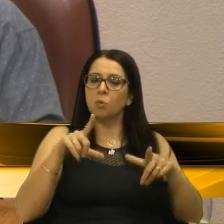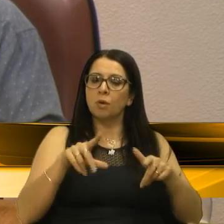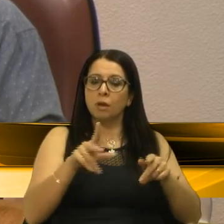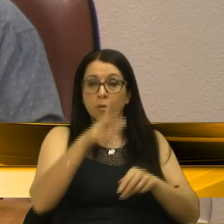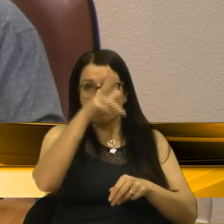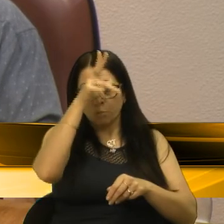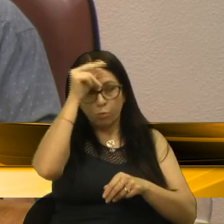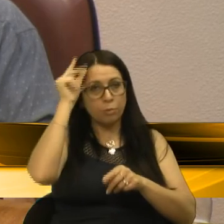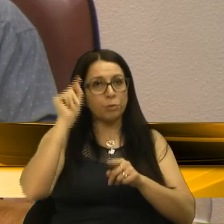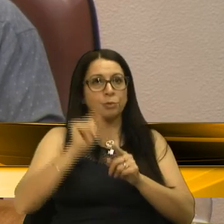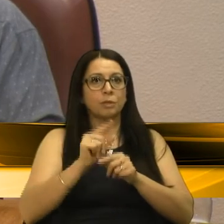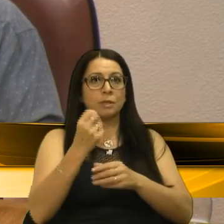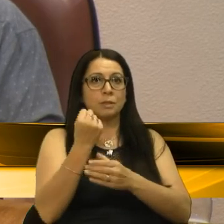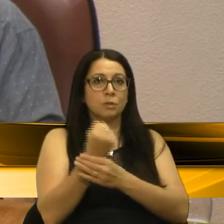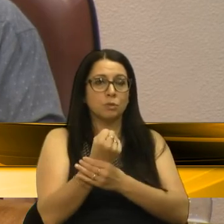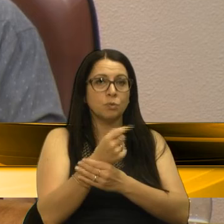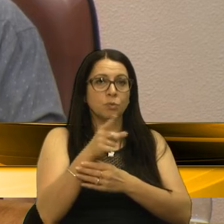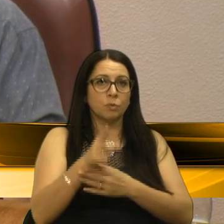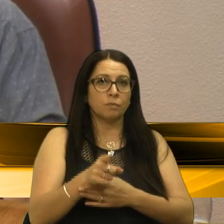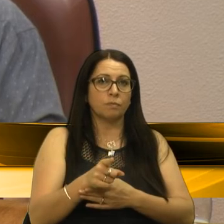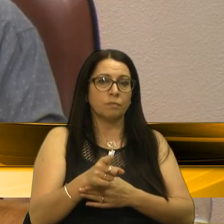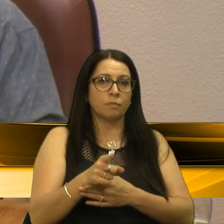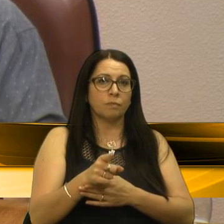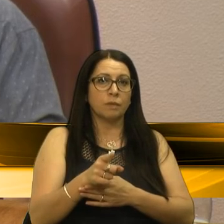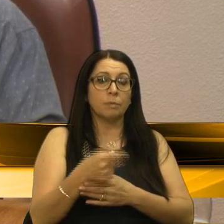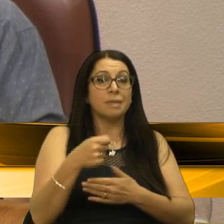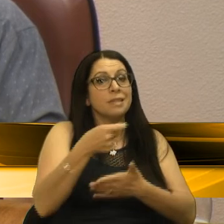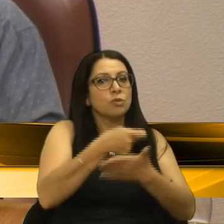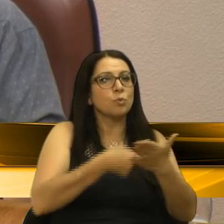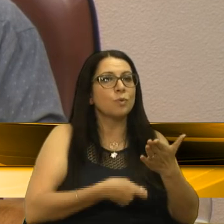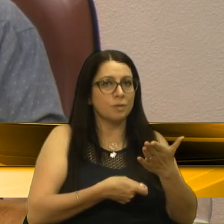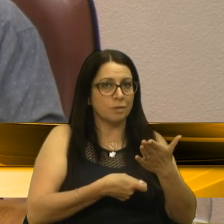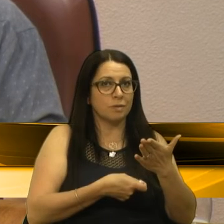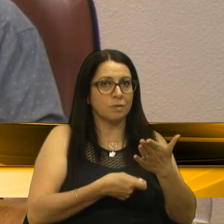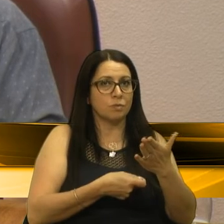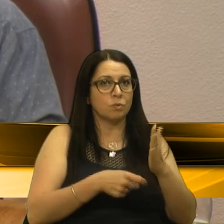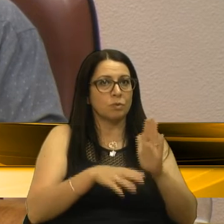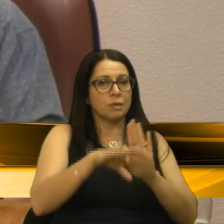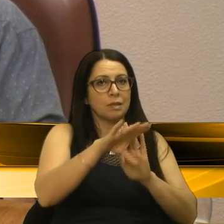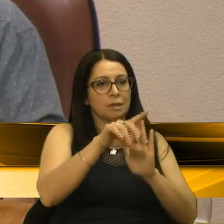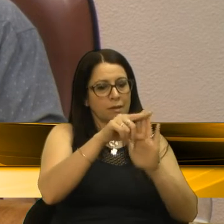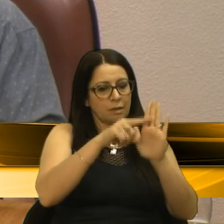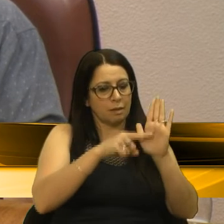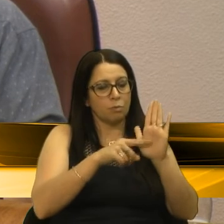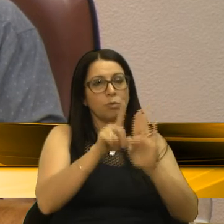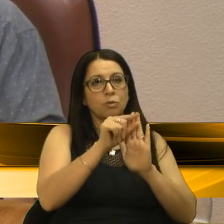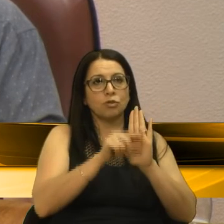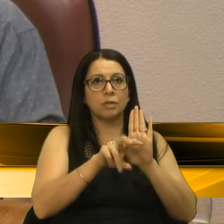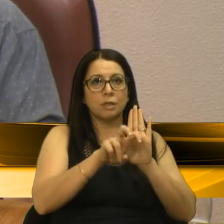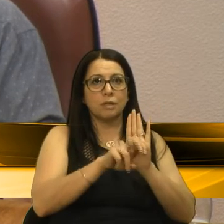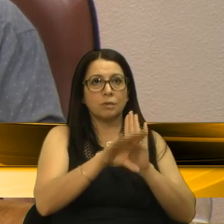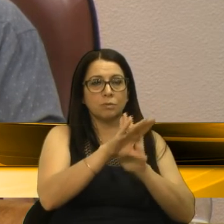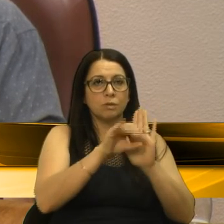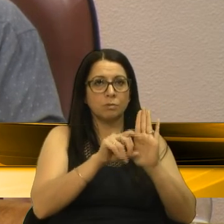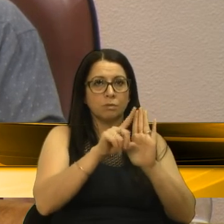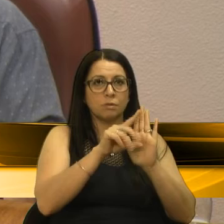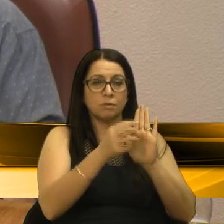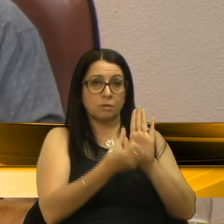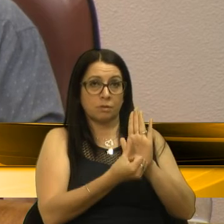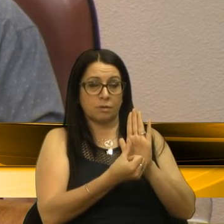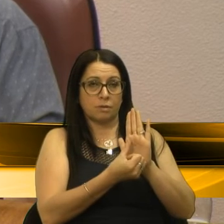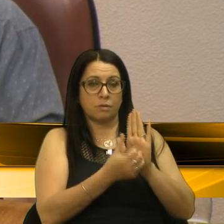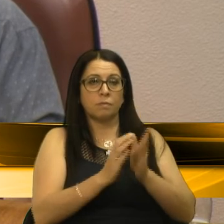cuja realização assegura independentemente de autorização, nos termos do já citado artigo 5º, inciso